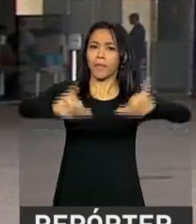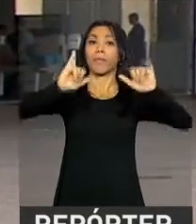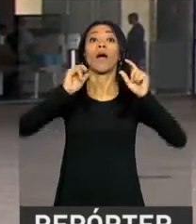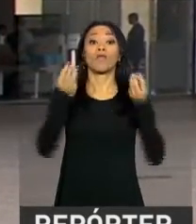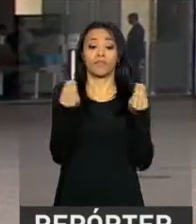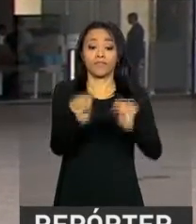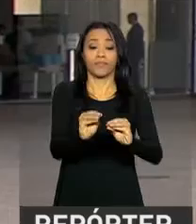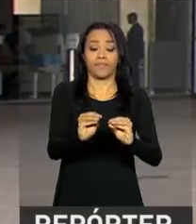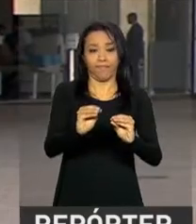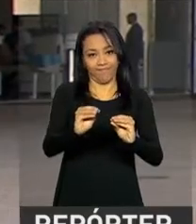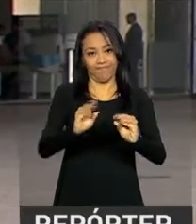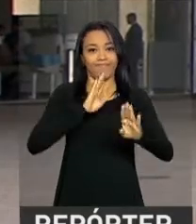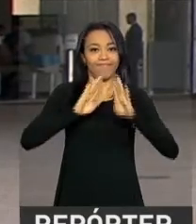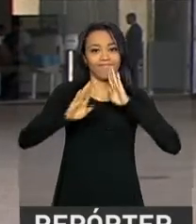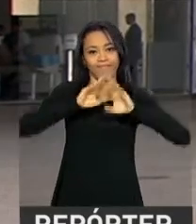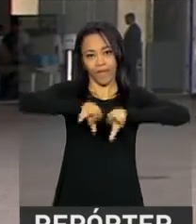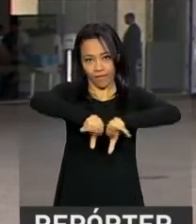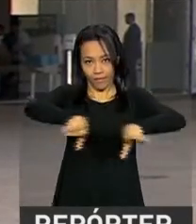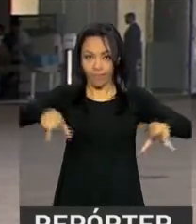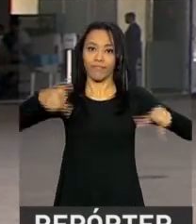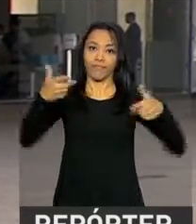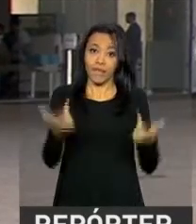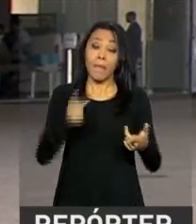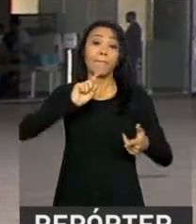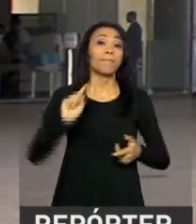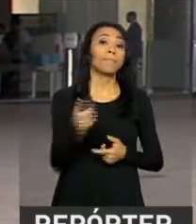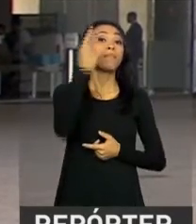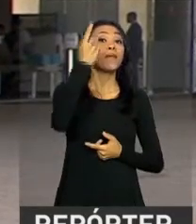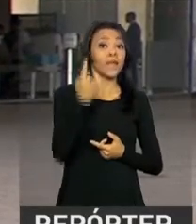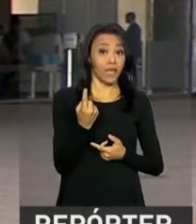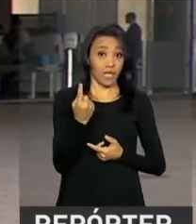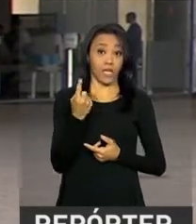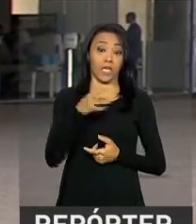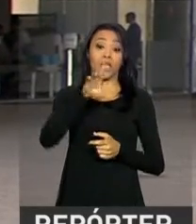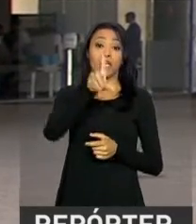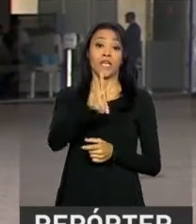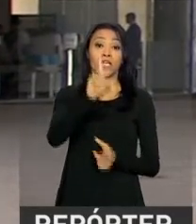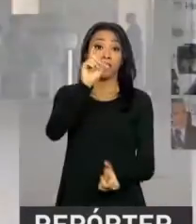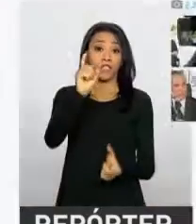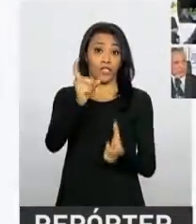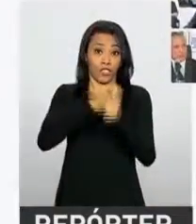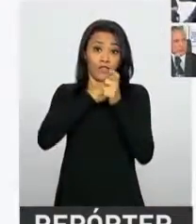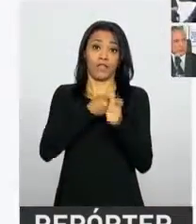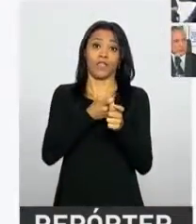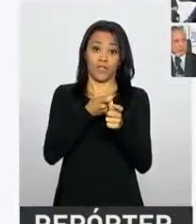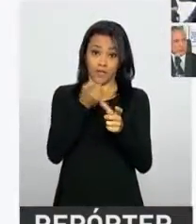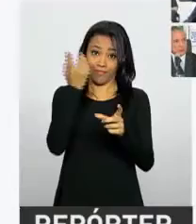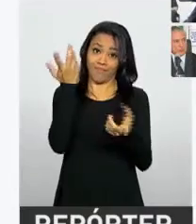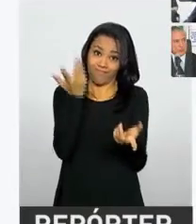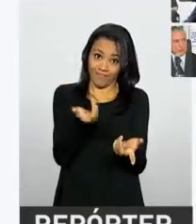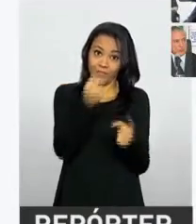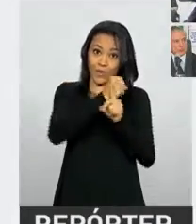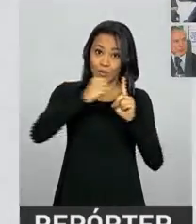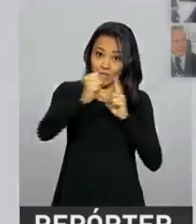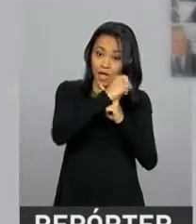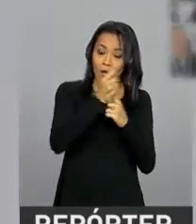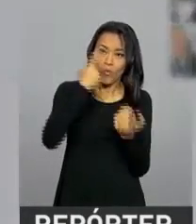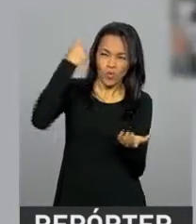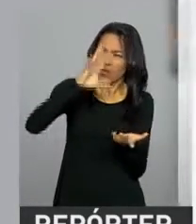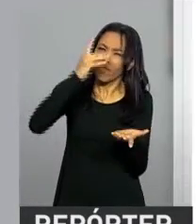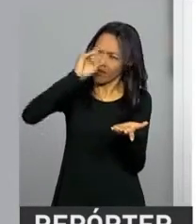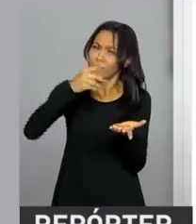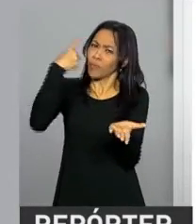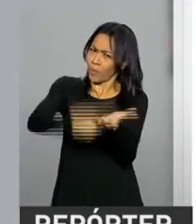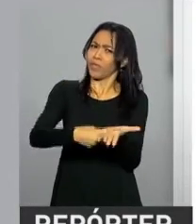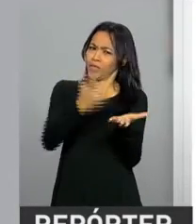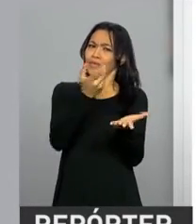social. O presidente em exercício afirmou que a primeira dívida social do novo governo é gerar empregos no país. E ele